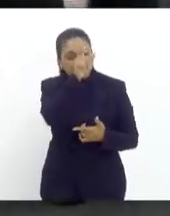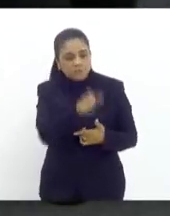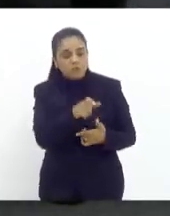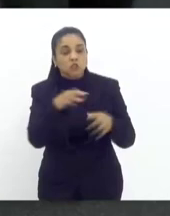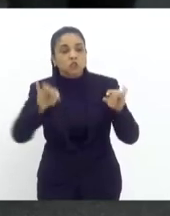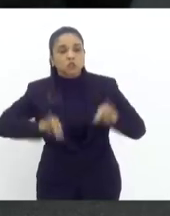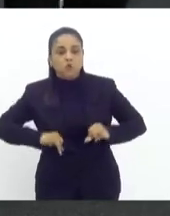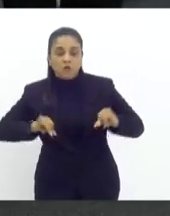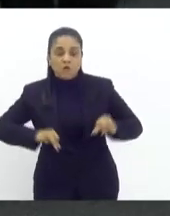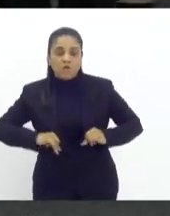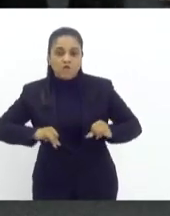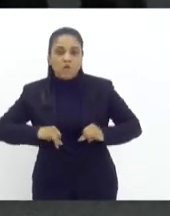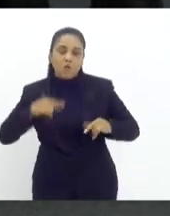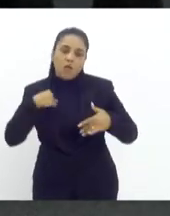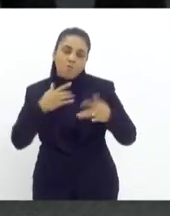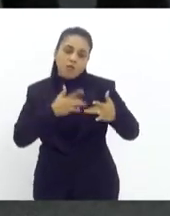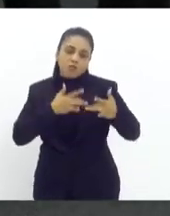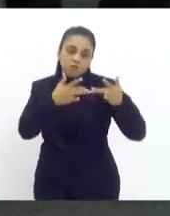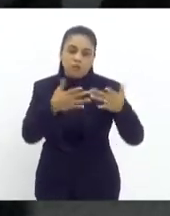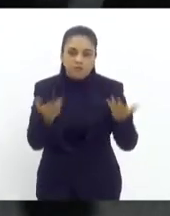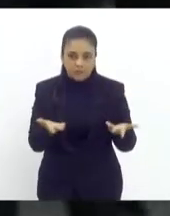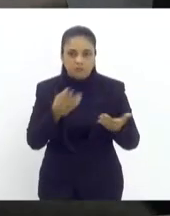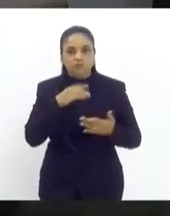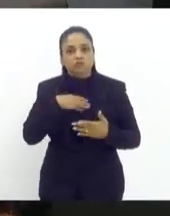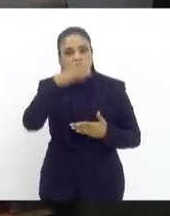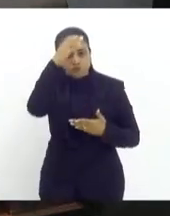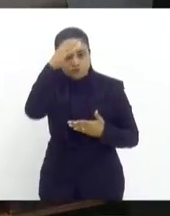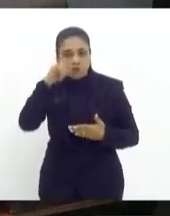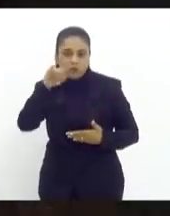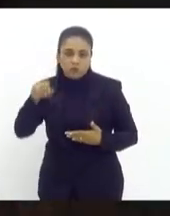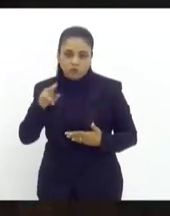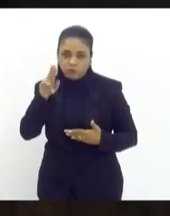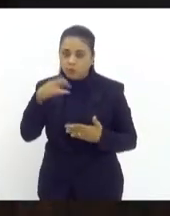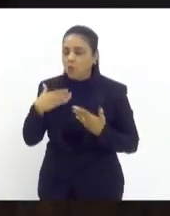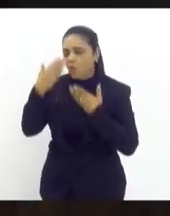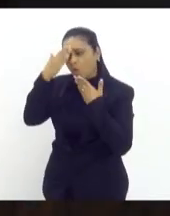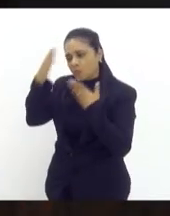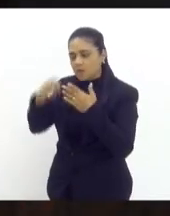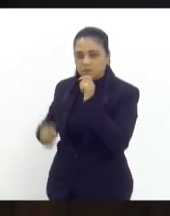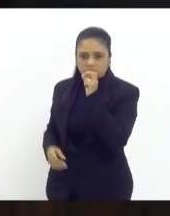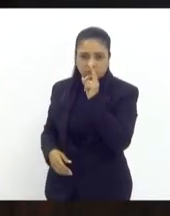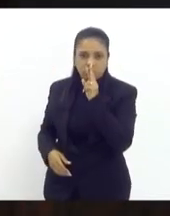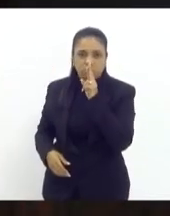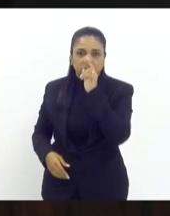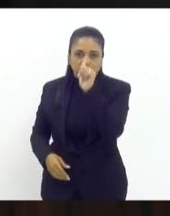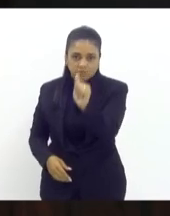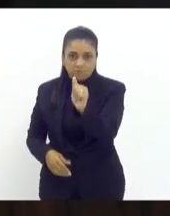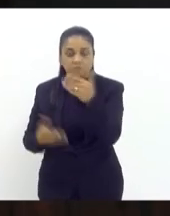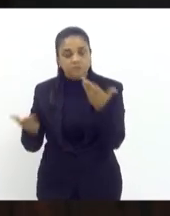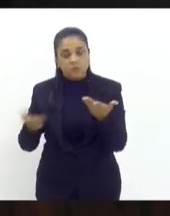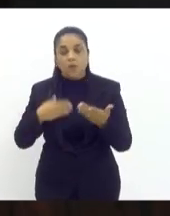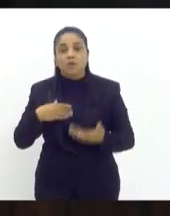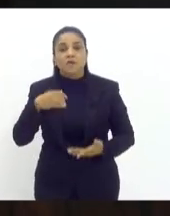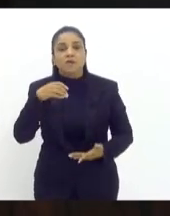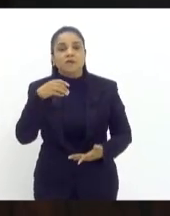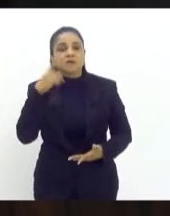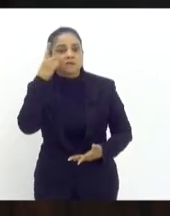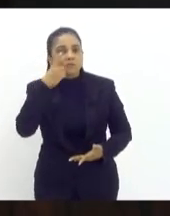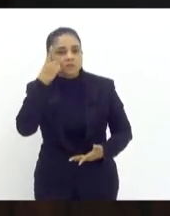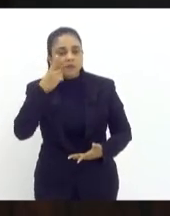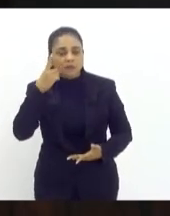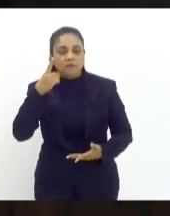e fica aqui a minha solidariedade Obrigada Deputado amorinha deputada Lucinha foi sobre um